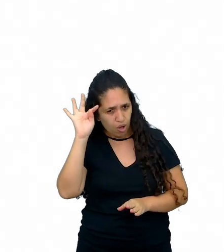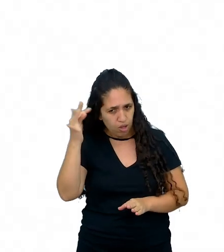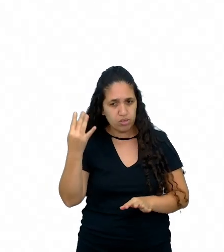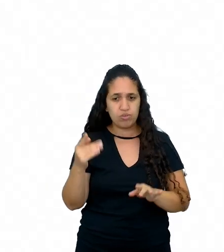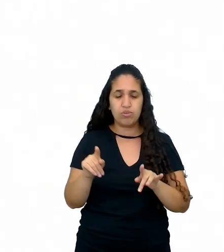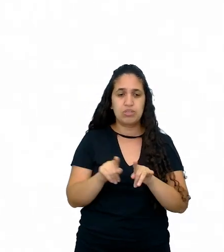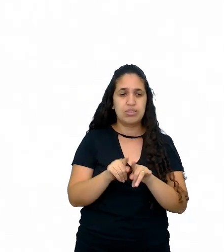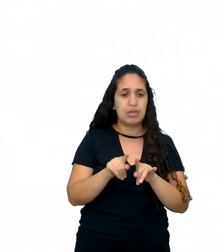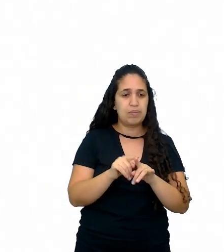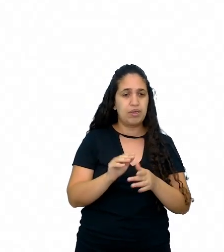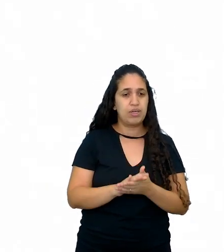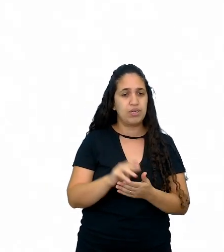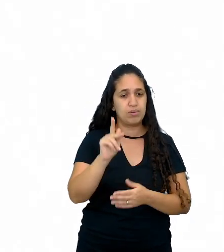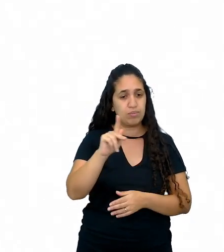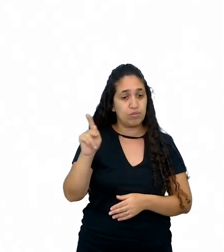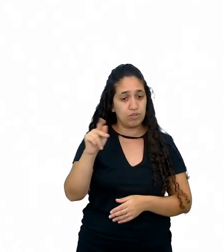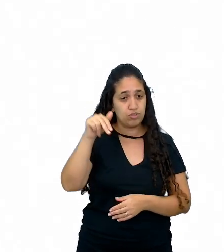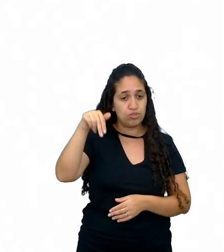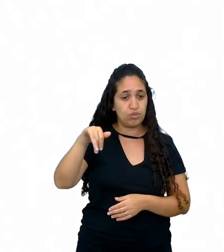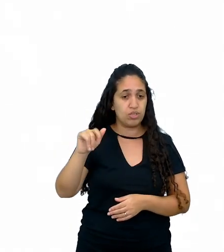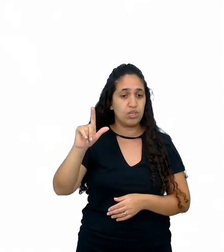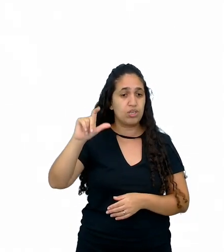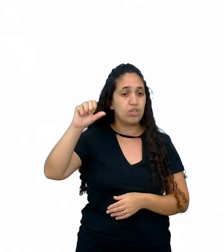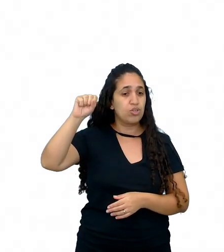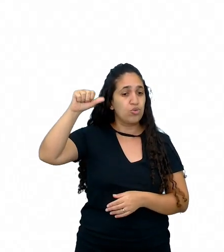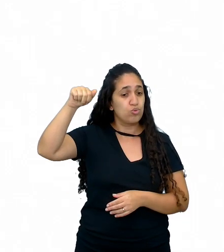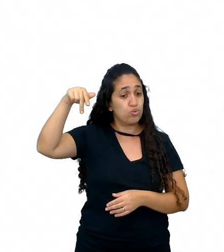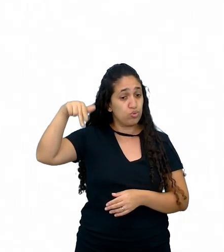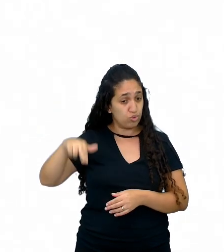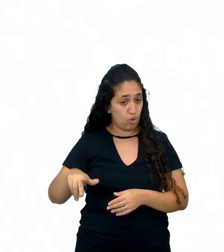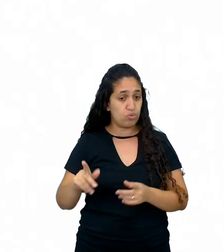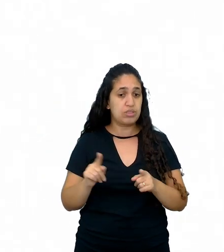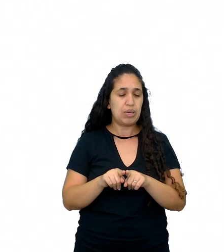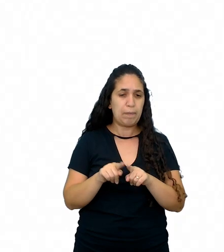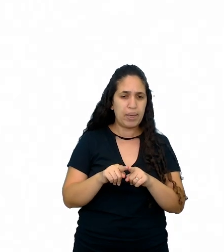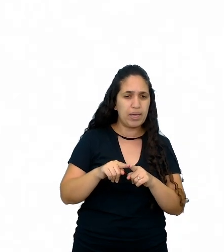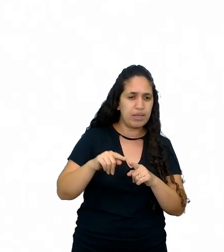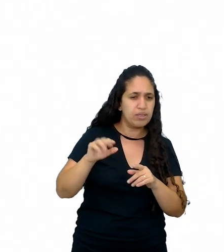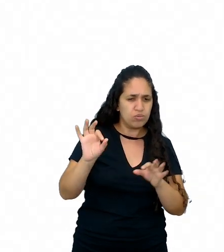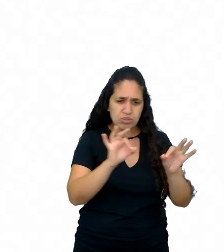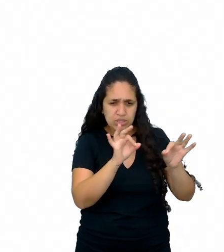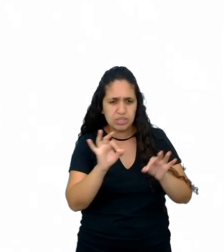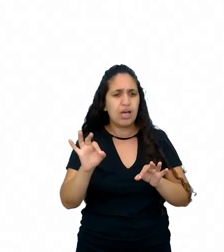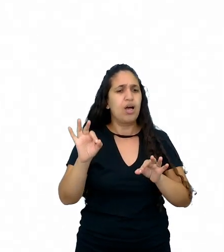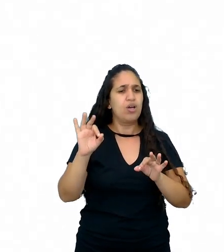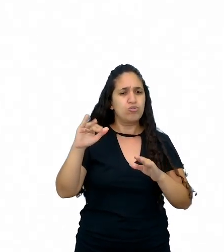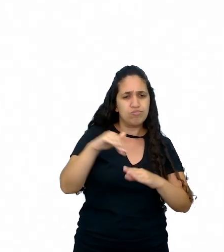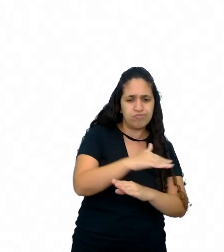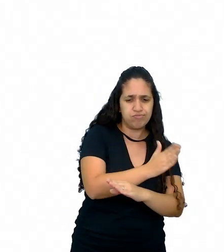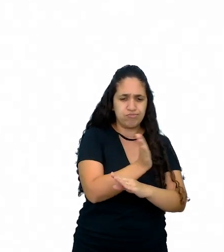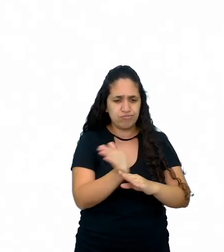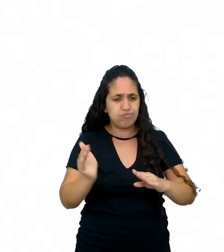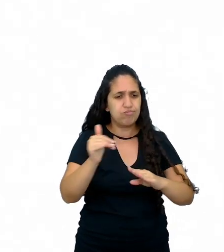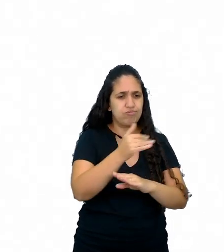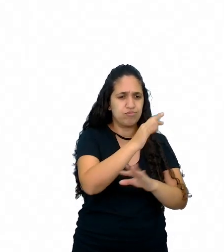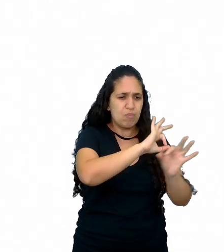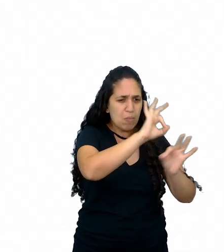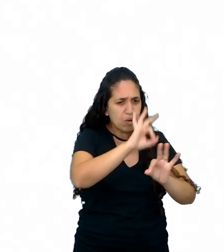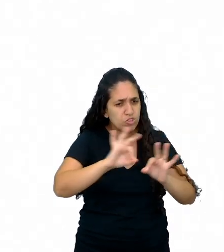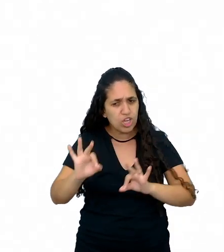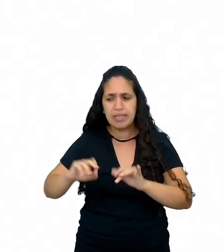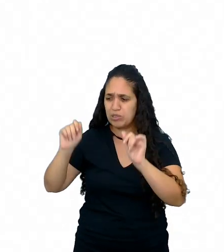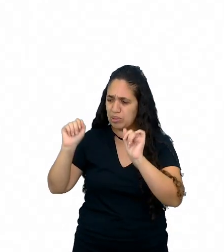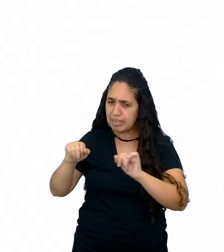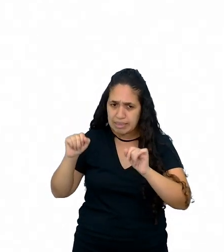o professor Nilson José Machado, quando ele trabalha com ensaios transversais, ele fala de diversos projetos que eu posso